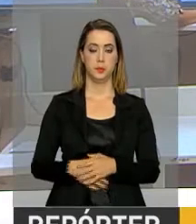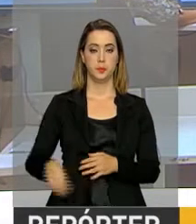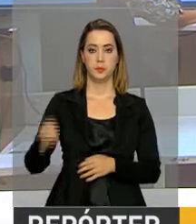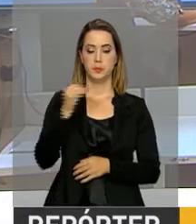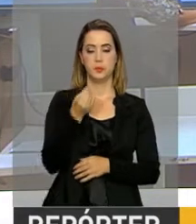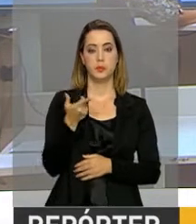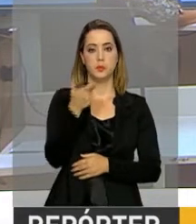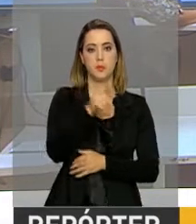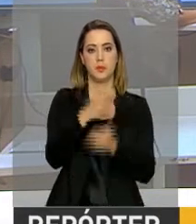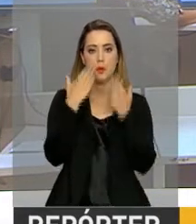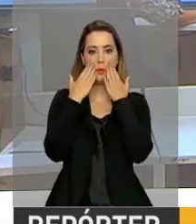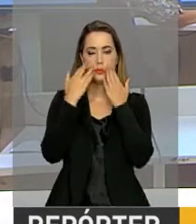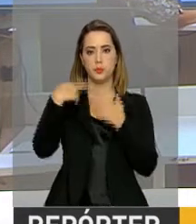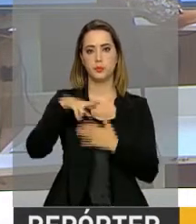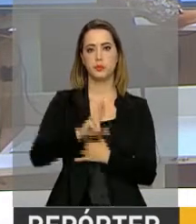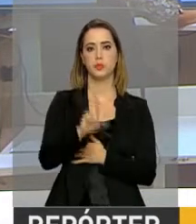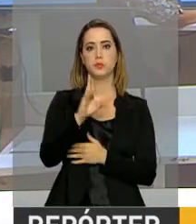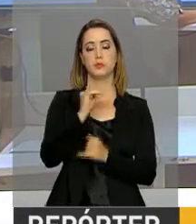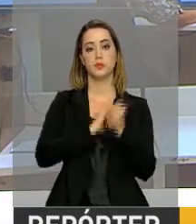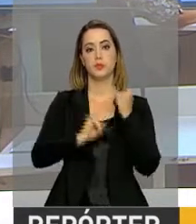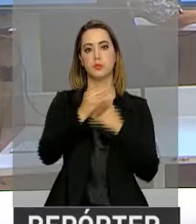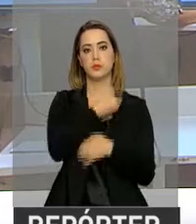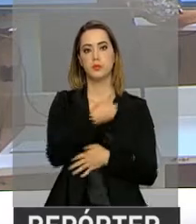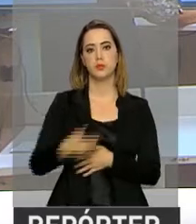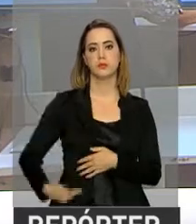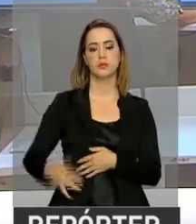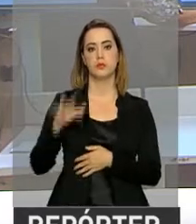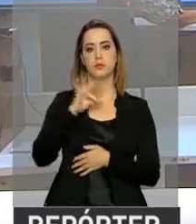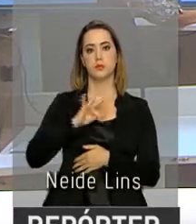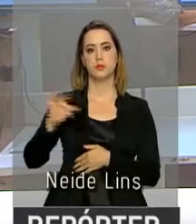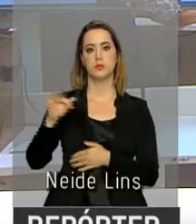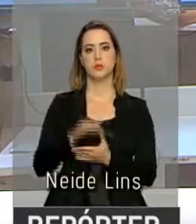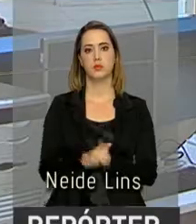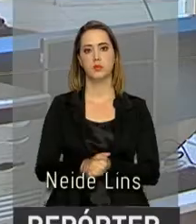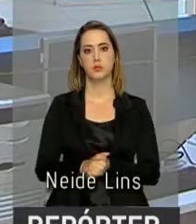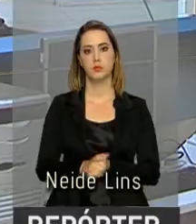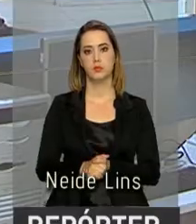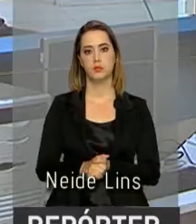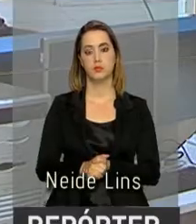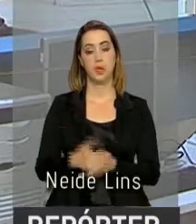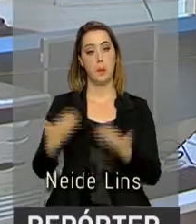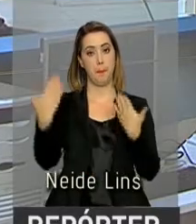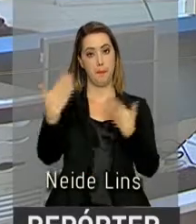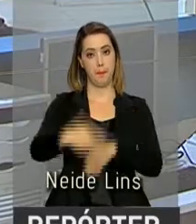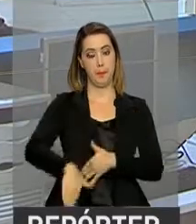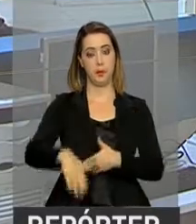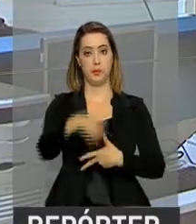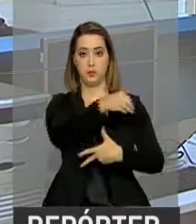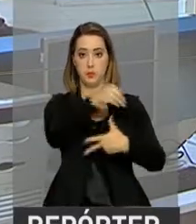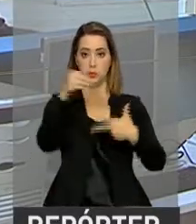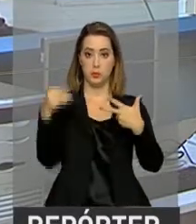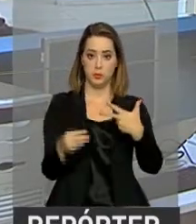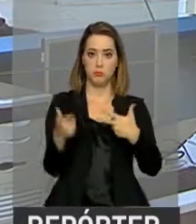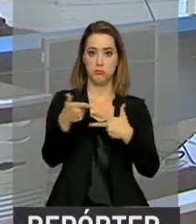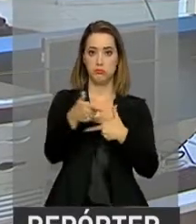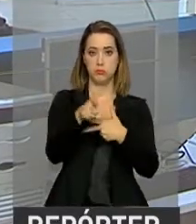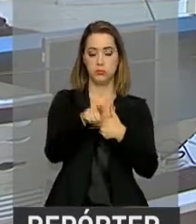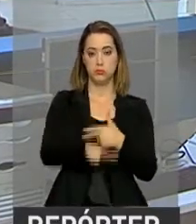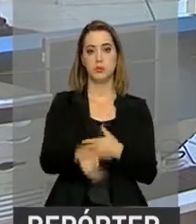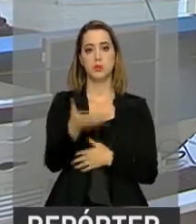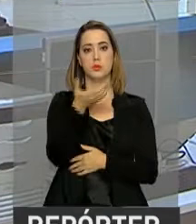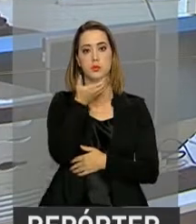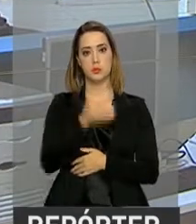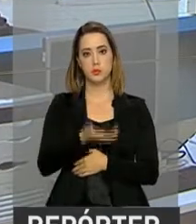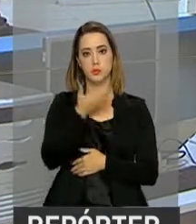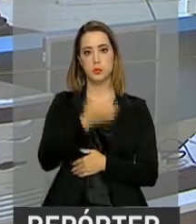Olá, no ar mais uma edição do Repórter NBR e as notícias do governo federal. A reaplicação das provas do Exame Nacional do Ensino